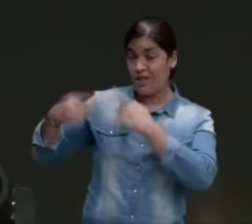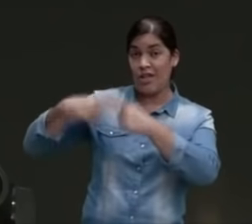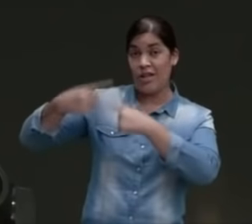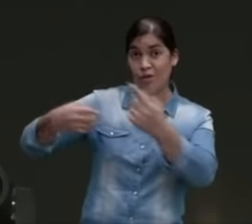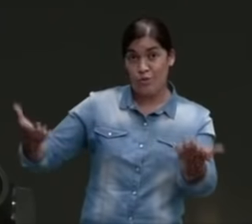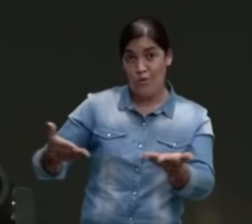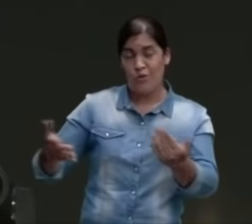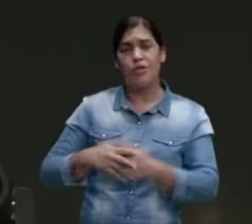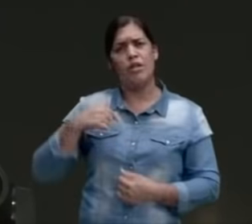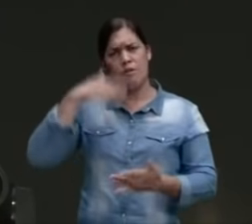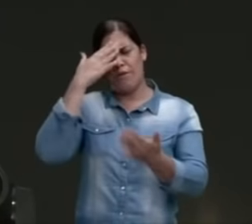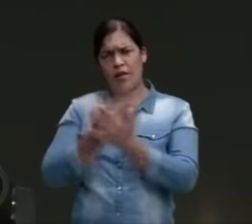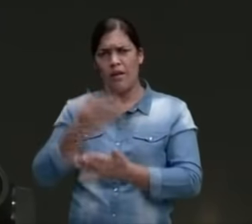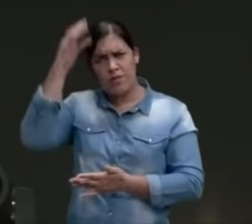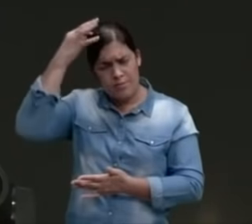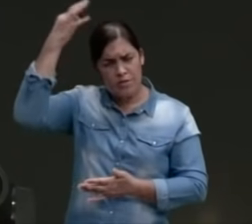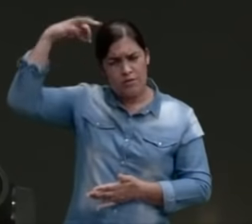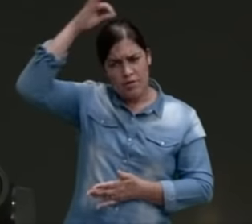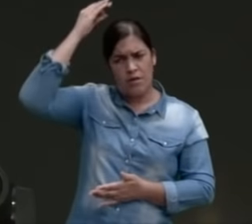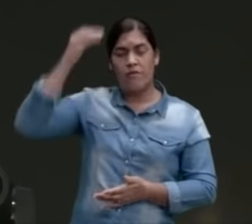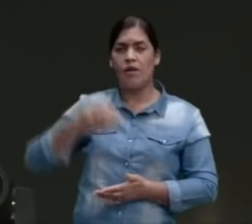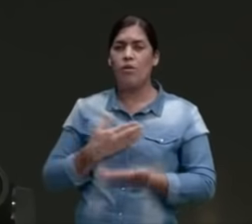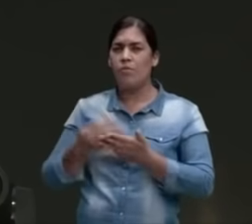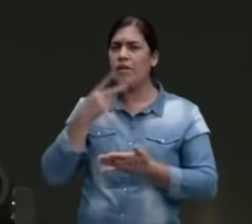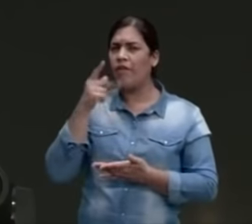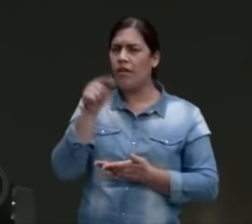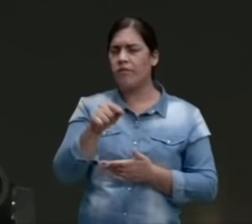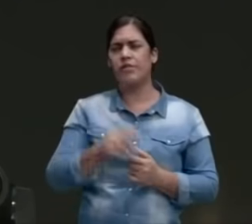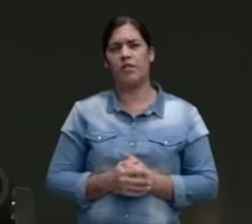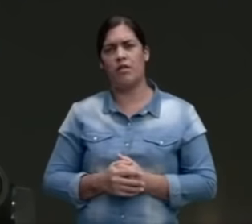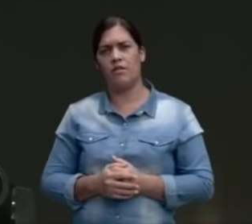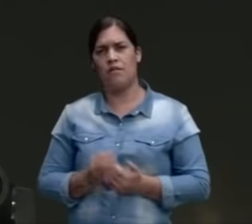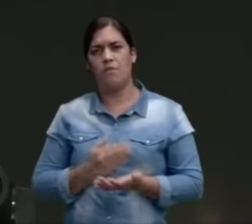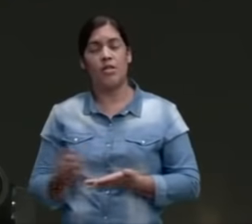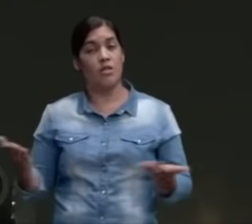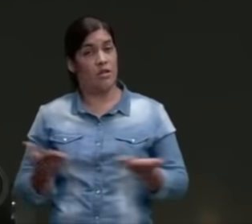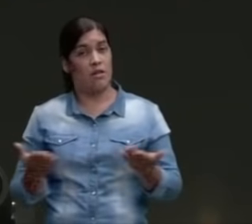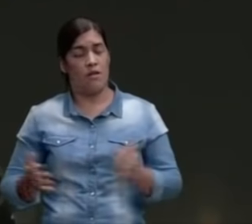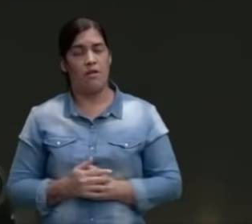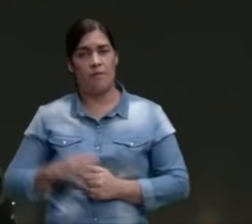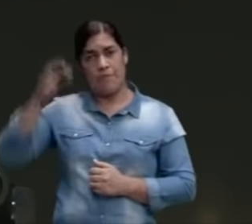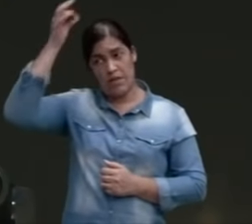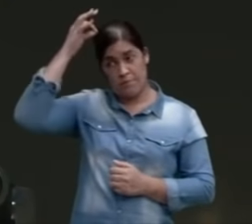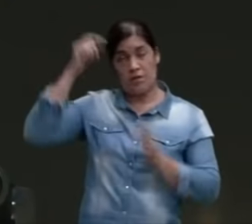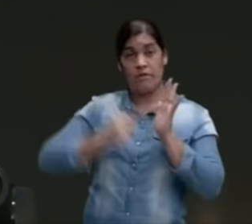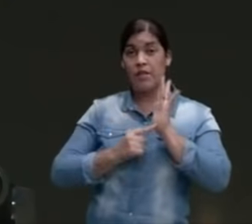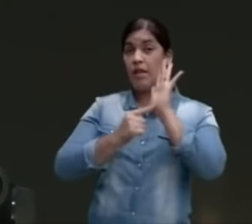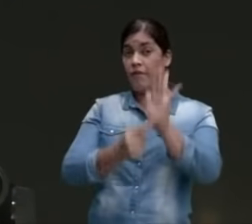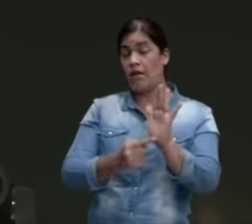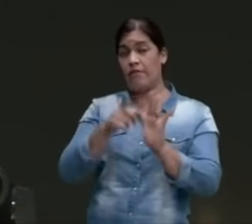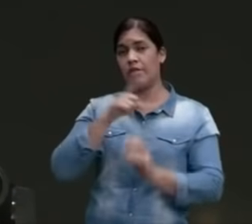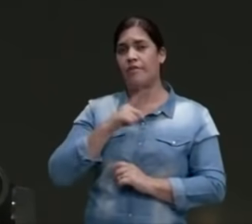eu creio que o Espírito Santo vai começar a falar com você a partir de agora. Você que vai começar a buscar a Deus, o Espírito Santo vai se revelar. E você vai